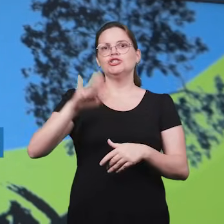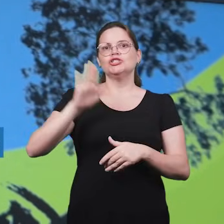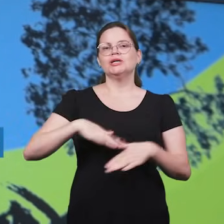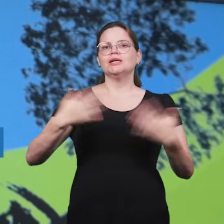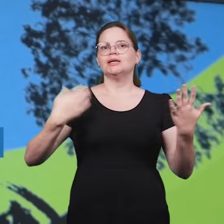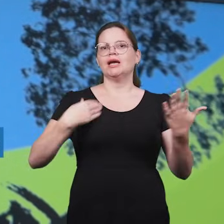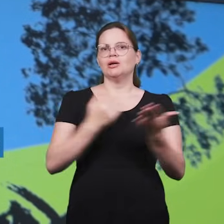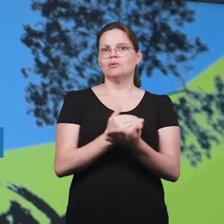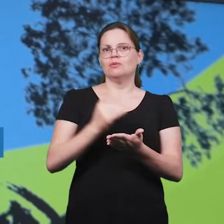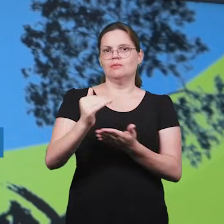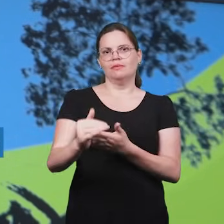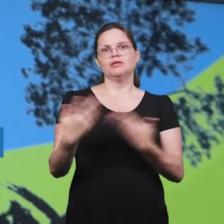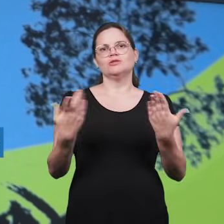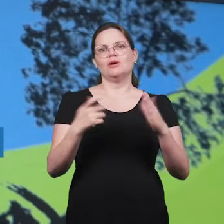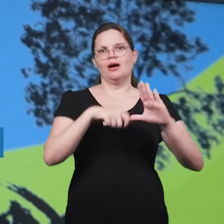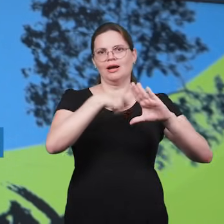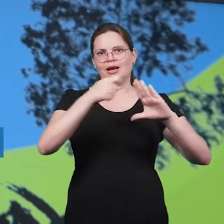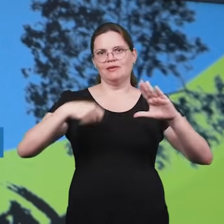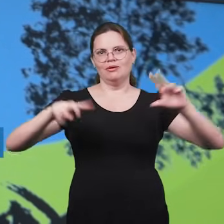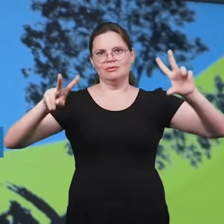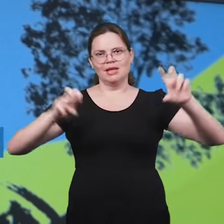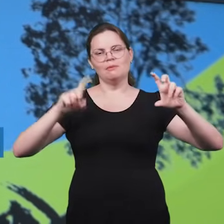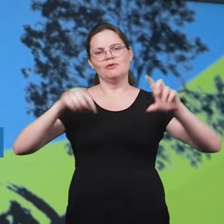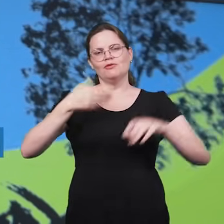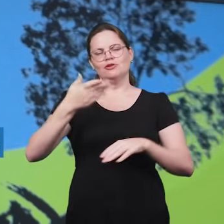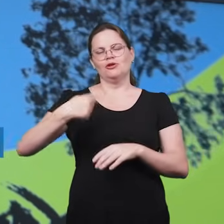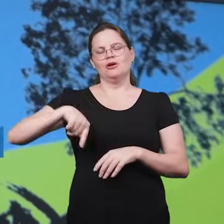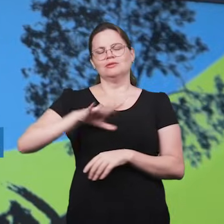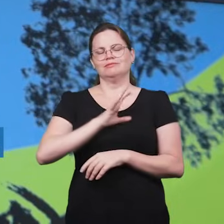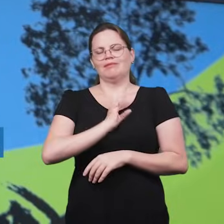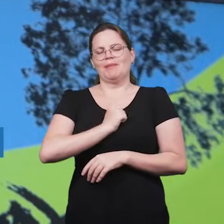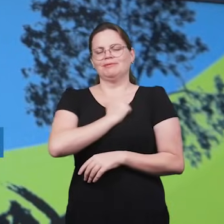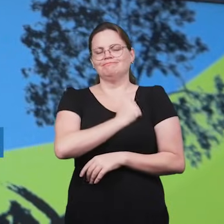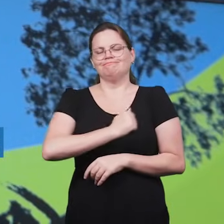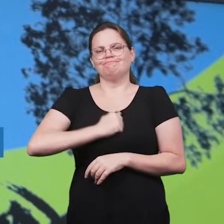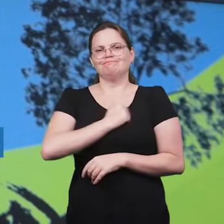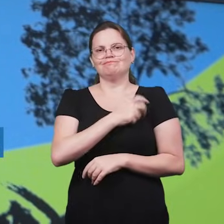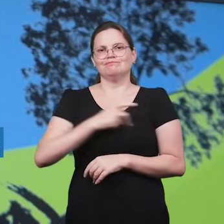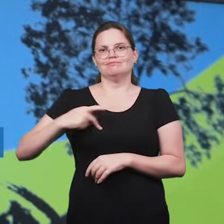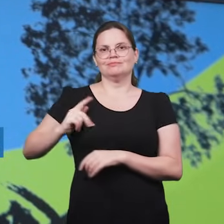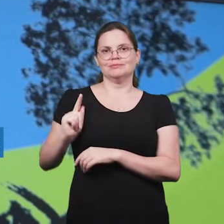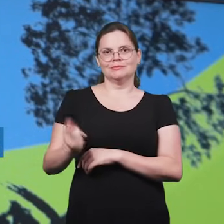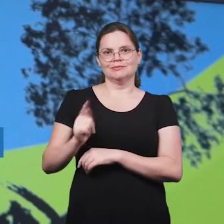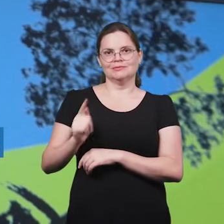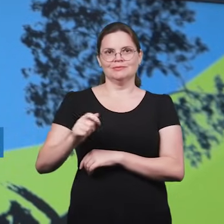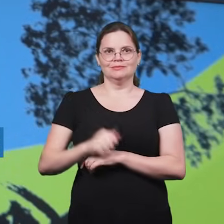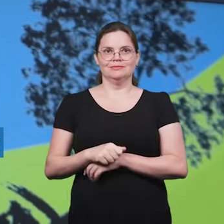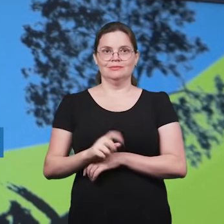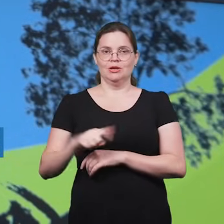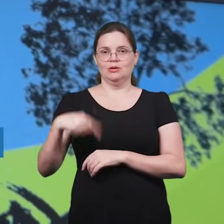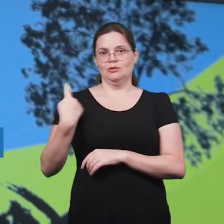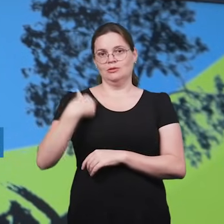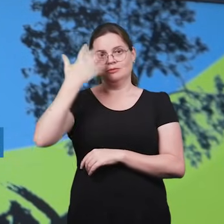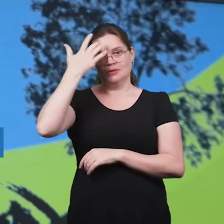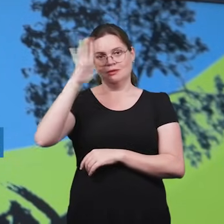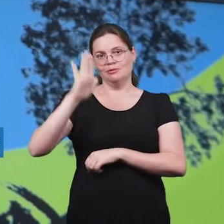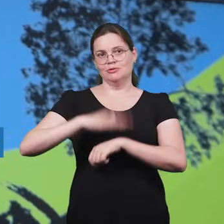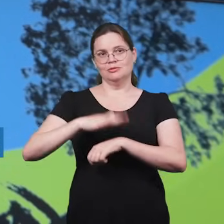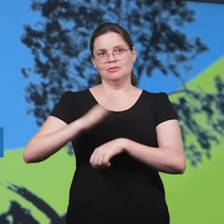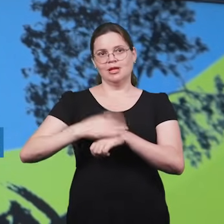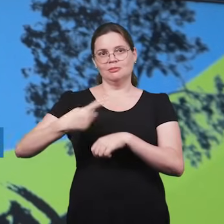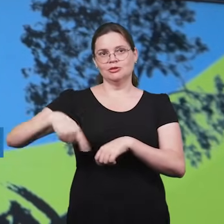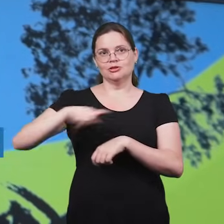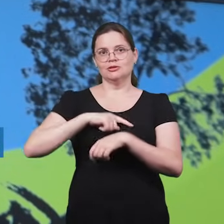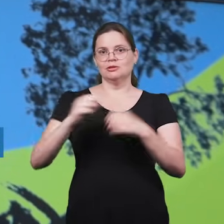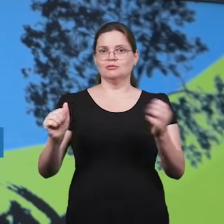episódios conosco, foi o nosso amado, saudoso pastor Gedeu Tigueiros. Nós nunca sabemos o tempo que nós temos com as pessoas que nós